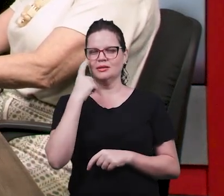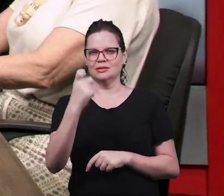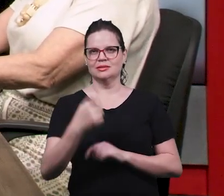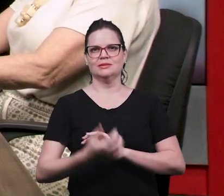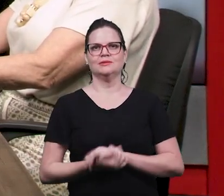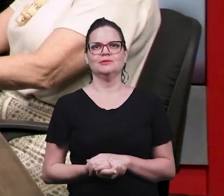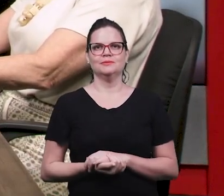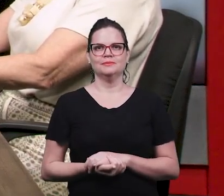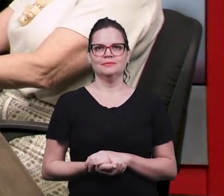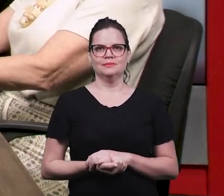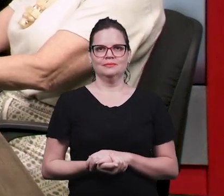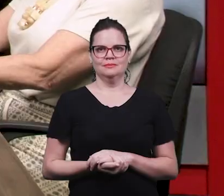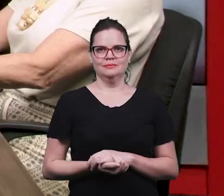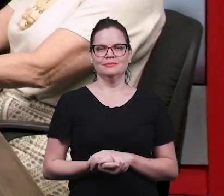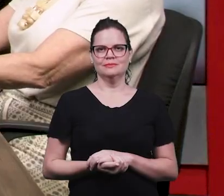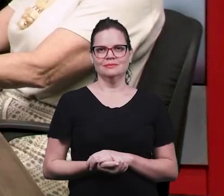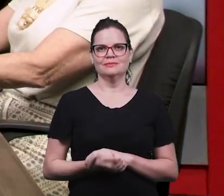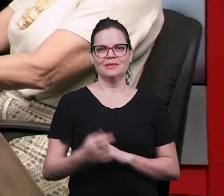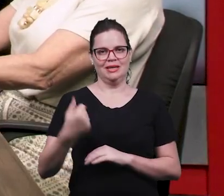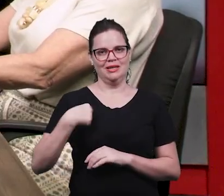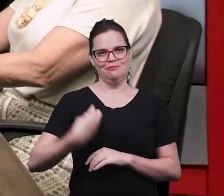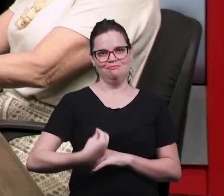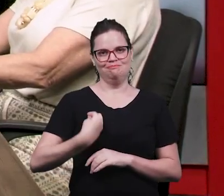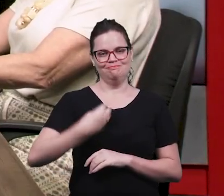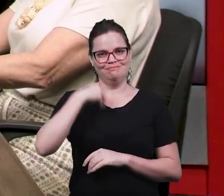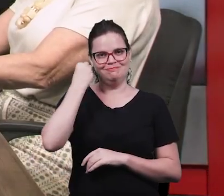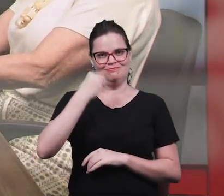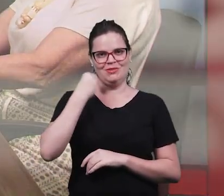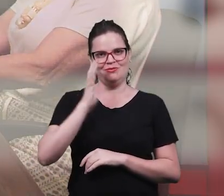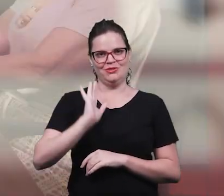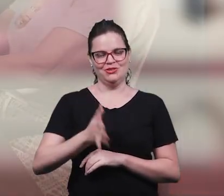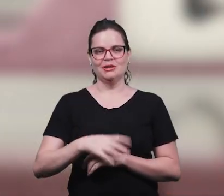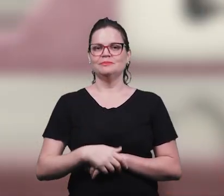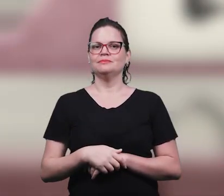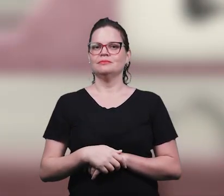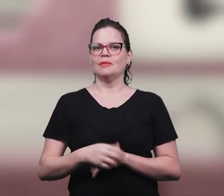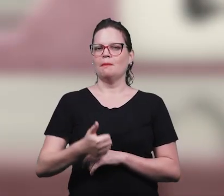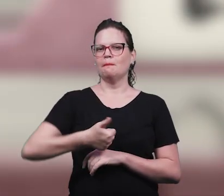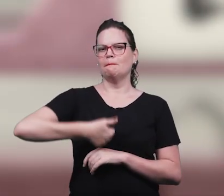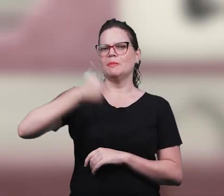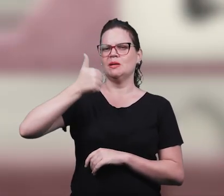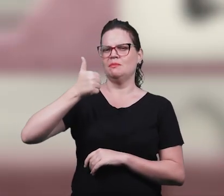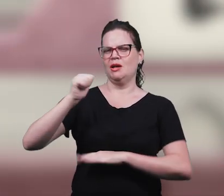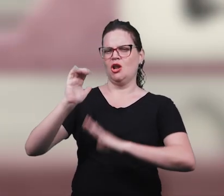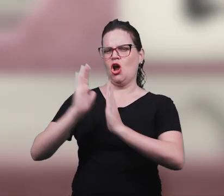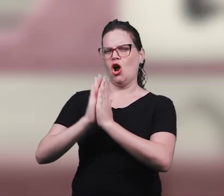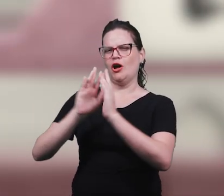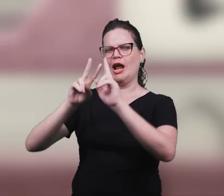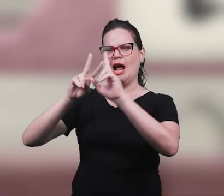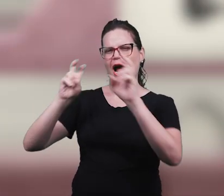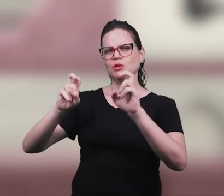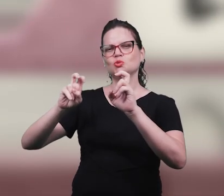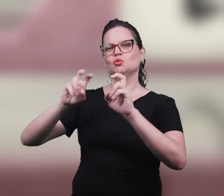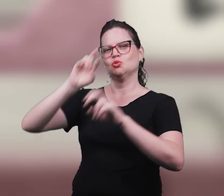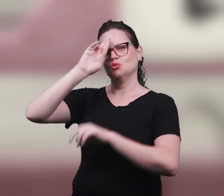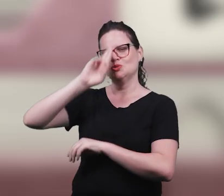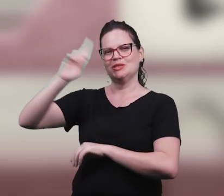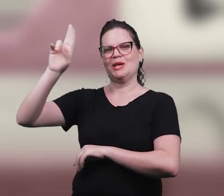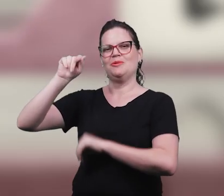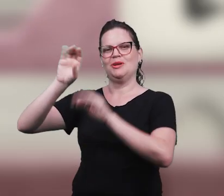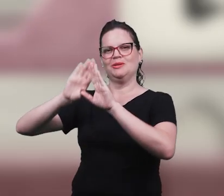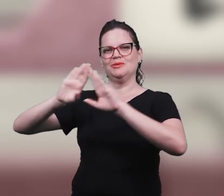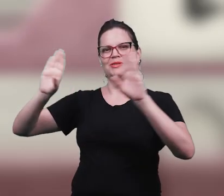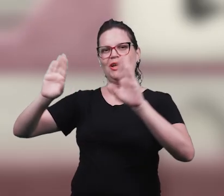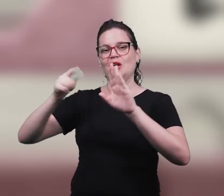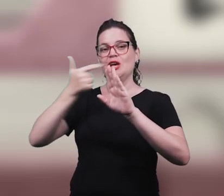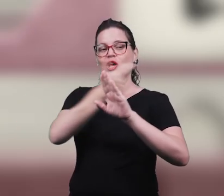né? Que eu posso dizer assim, que eu vivi isso na minha vida, né? Buscai primeiro o reino de Deus e a sua justiça, e todas